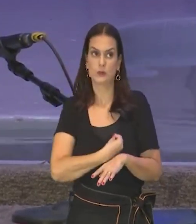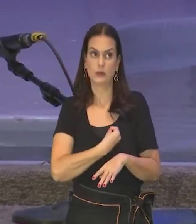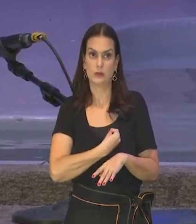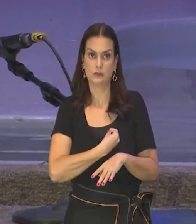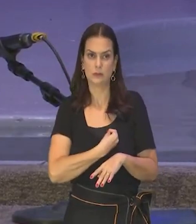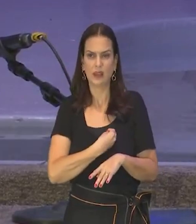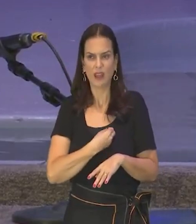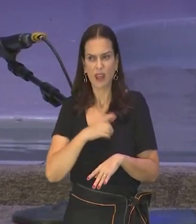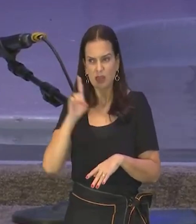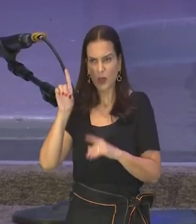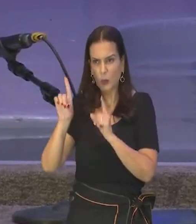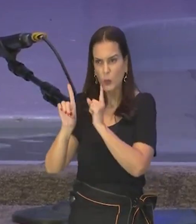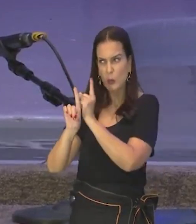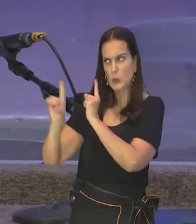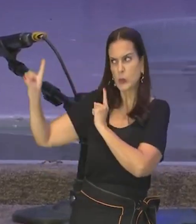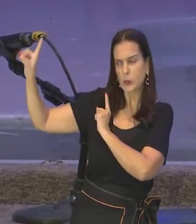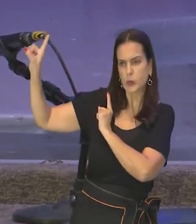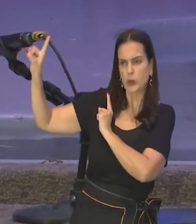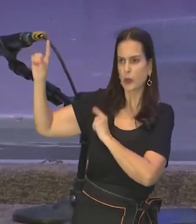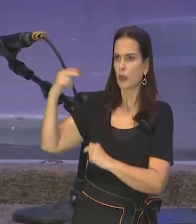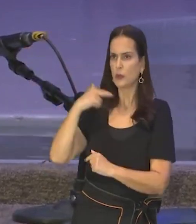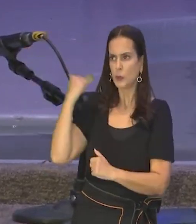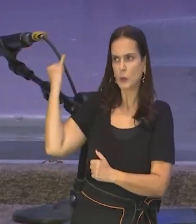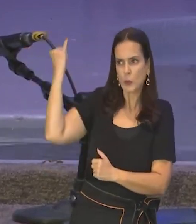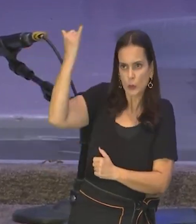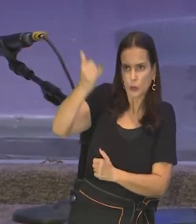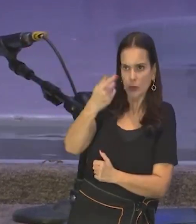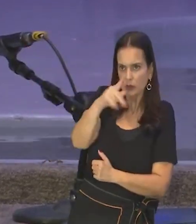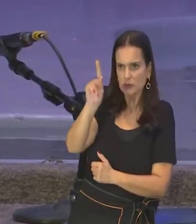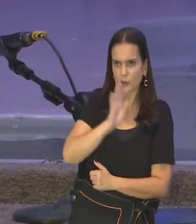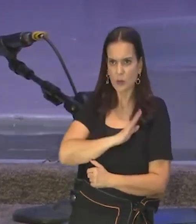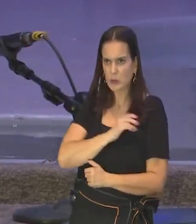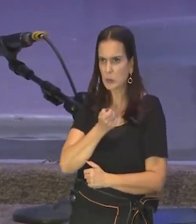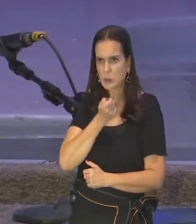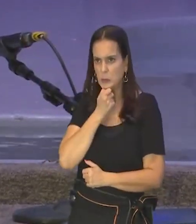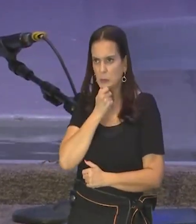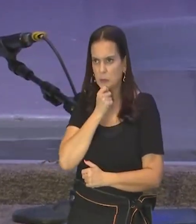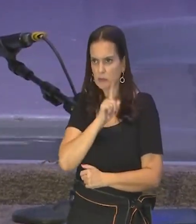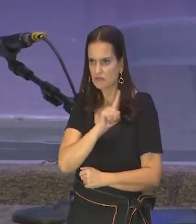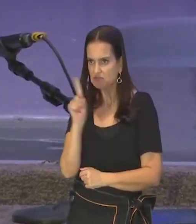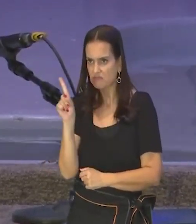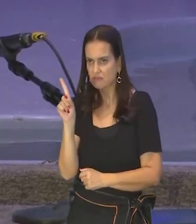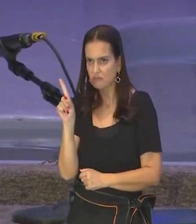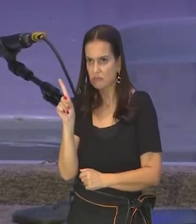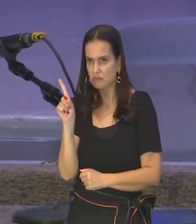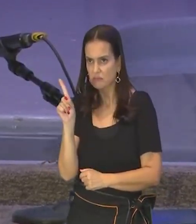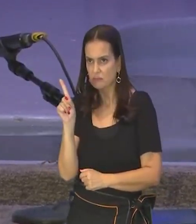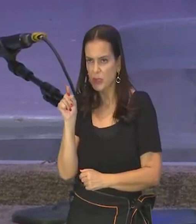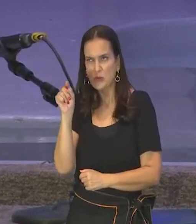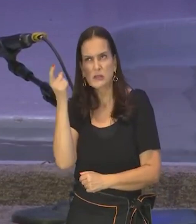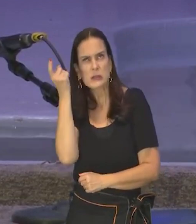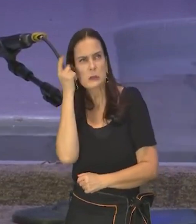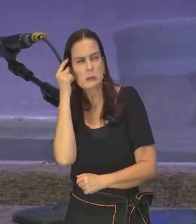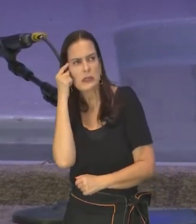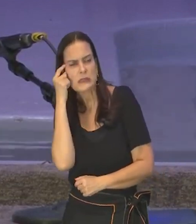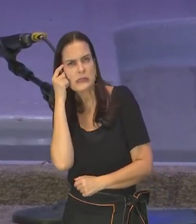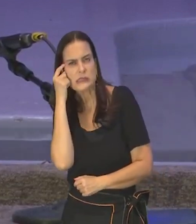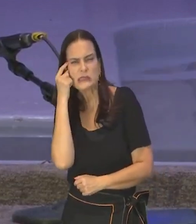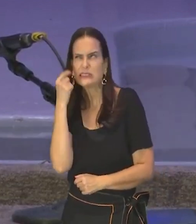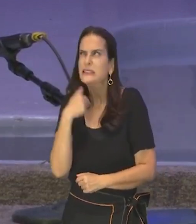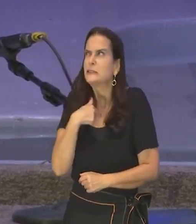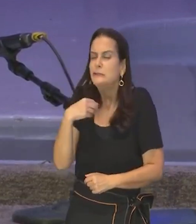está tão distante de você que Ele não pode falar ao seu coração, você acha que você é